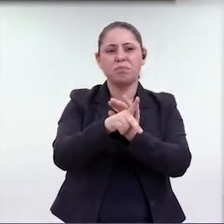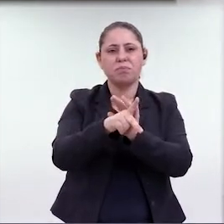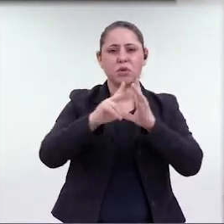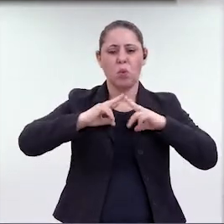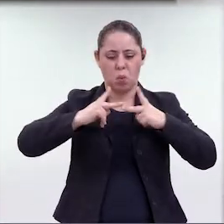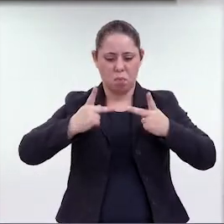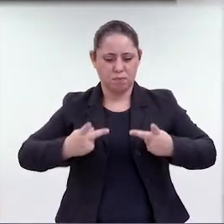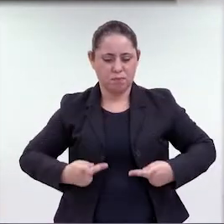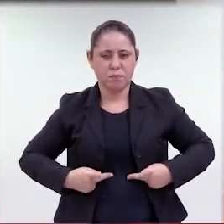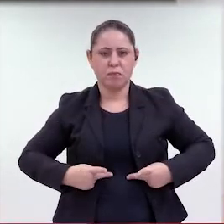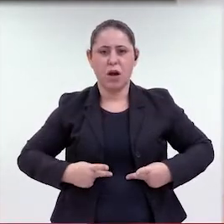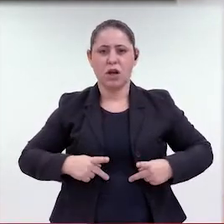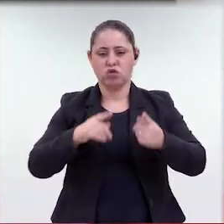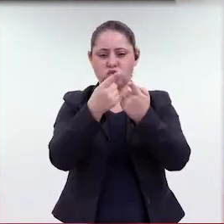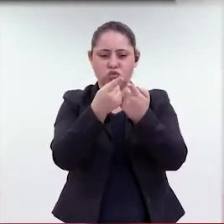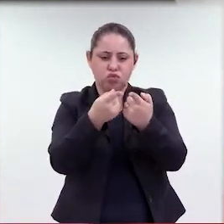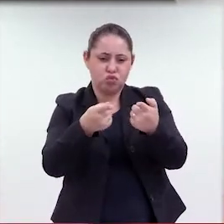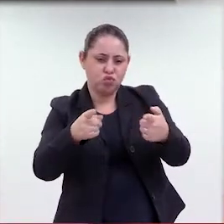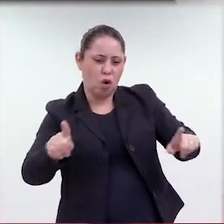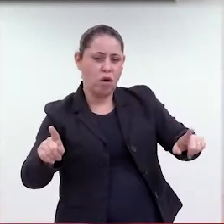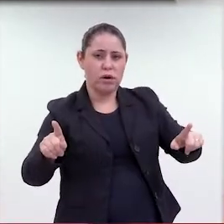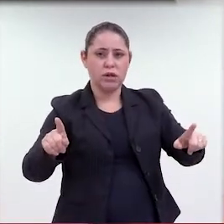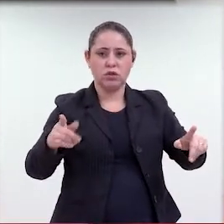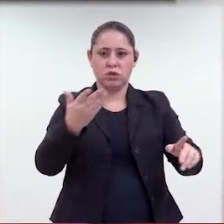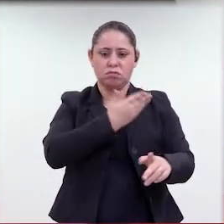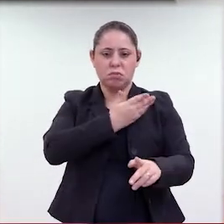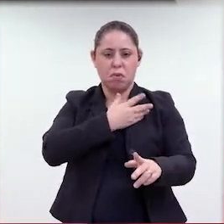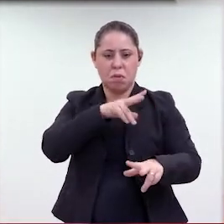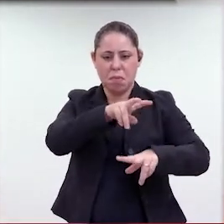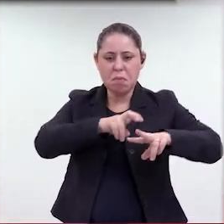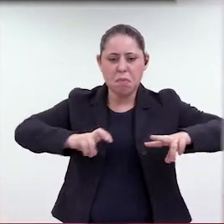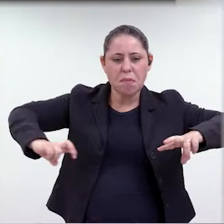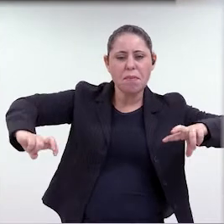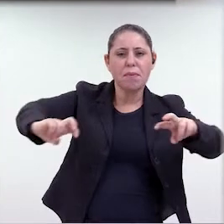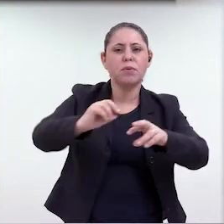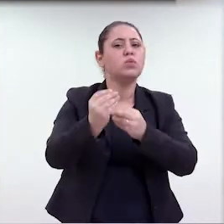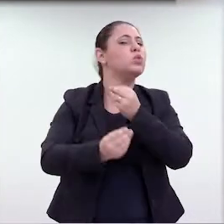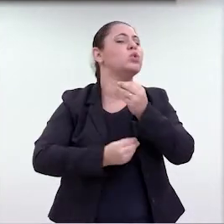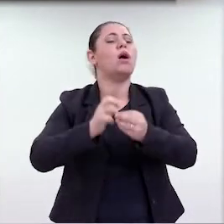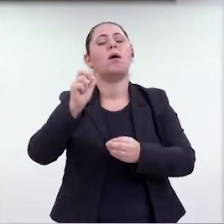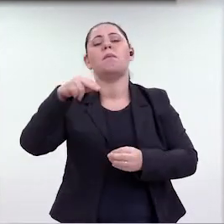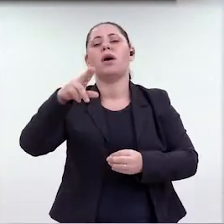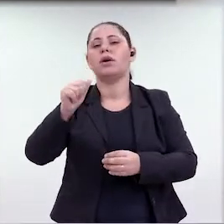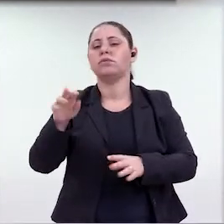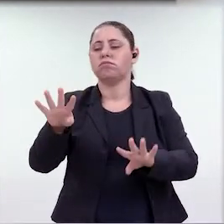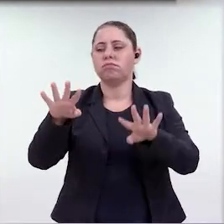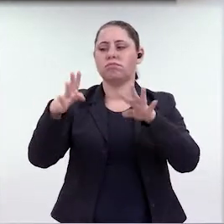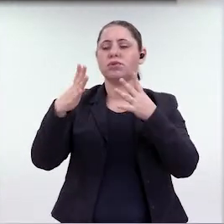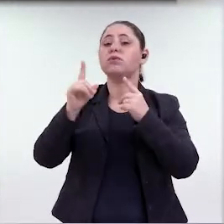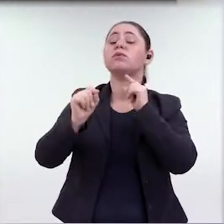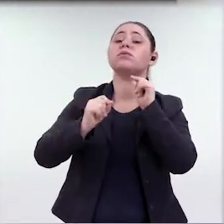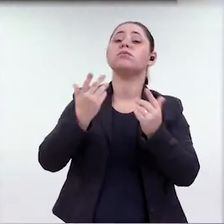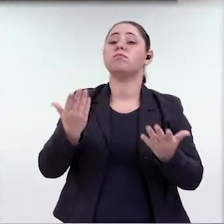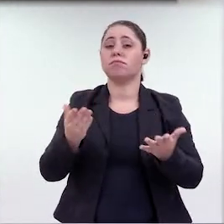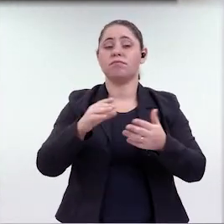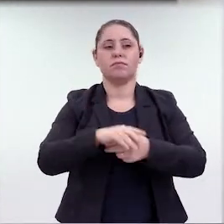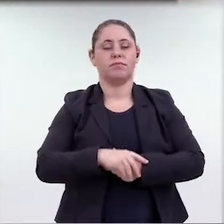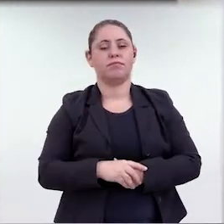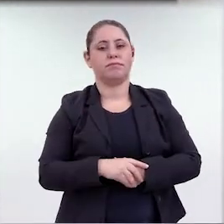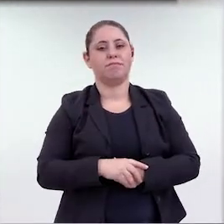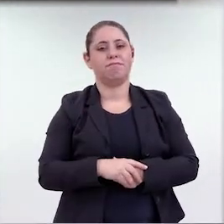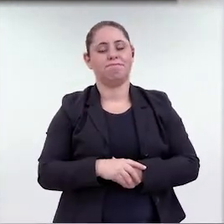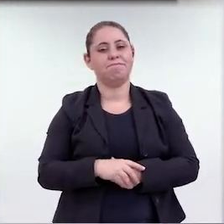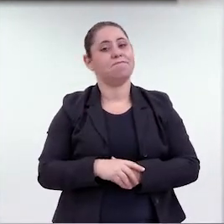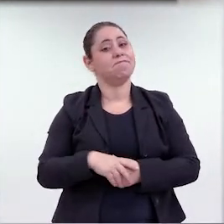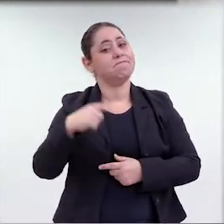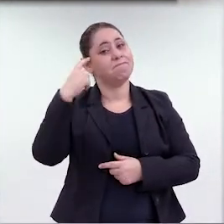num churrasco lotado com todos os amigos? Ana, como é que é a sua impressão a respeito disso? Então, eu acho que